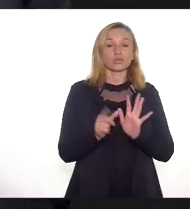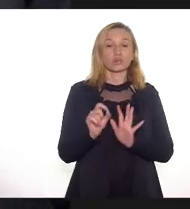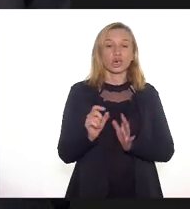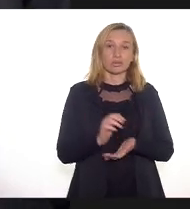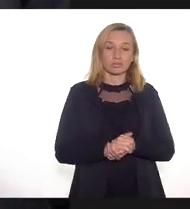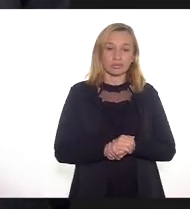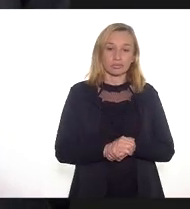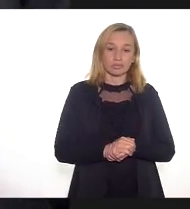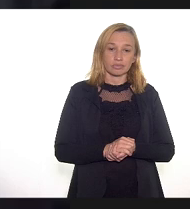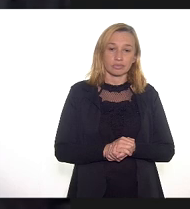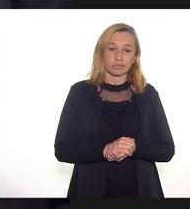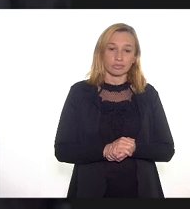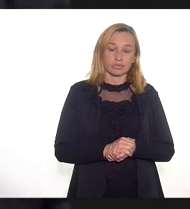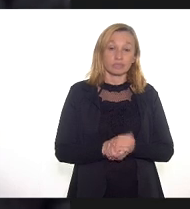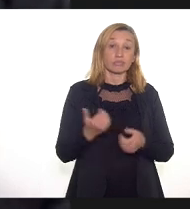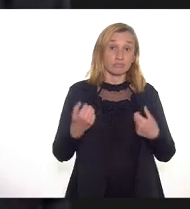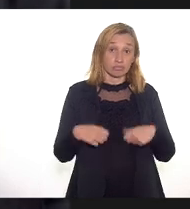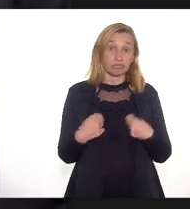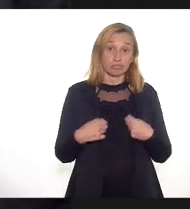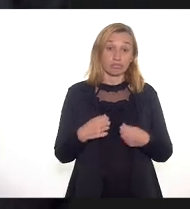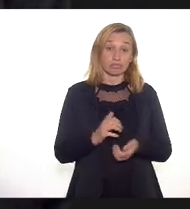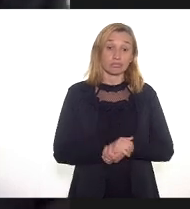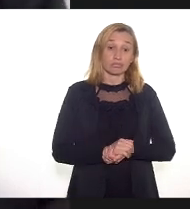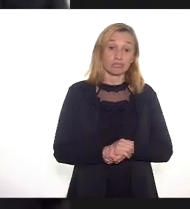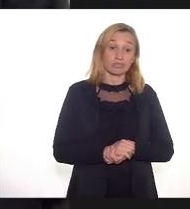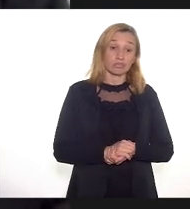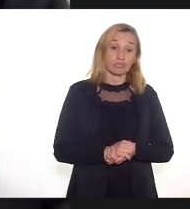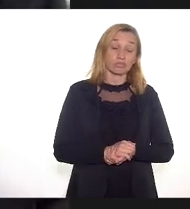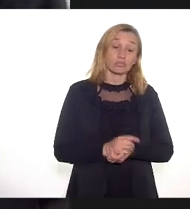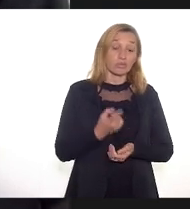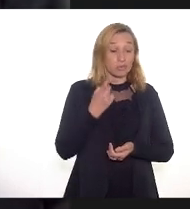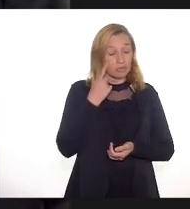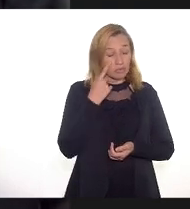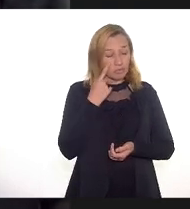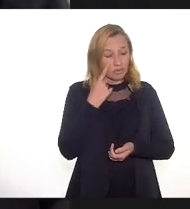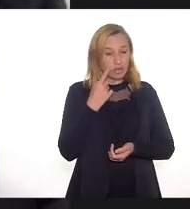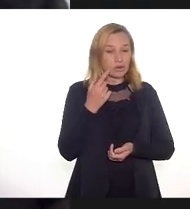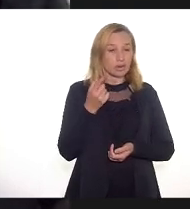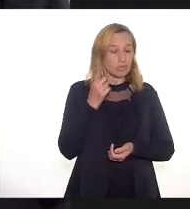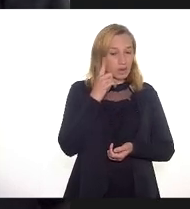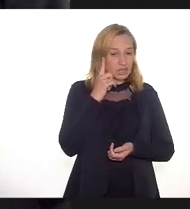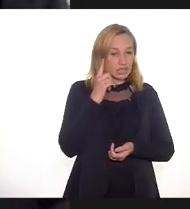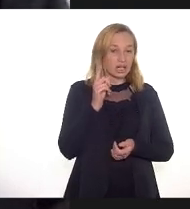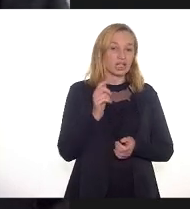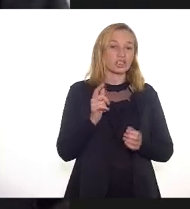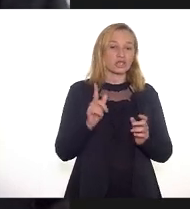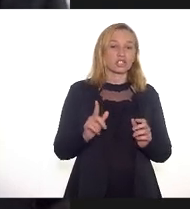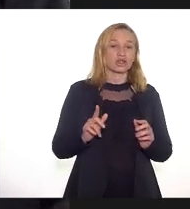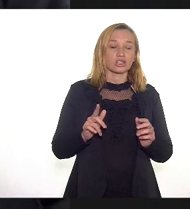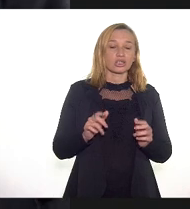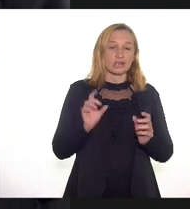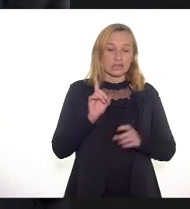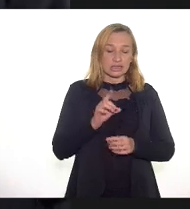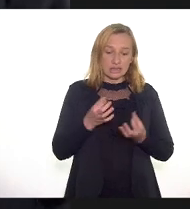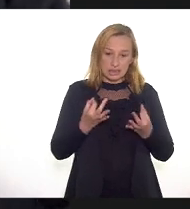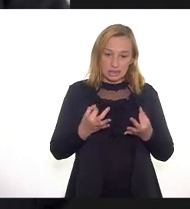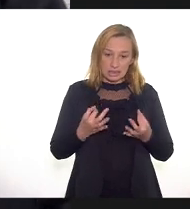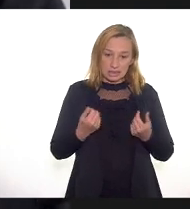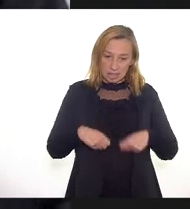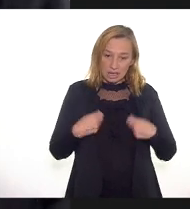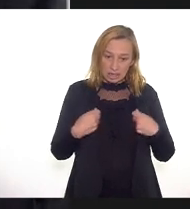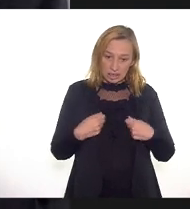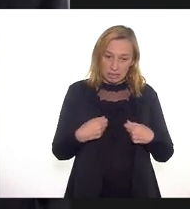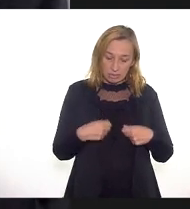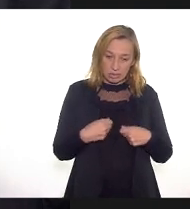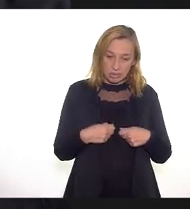uma necessidade da gente fazer uma revisão também desses princípios ativos que nós todos